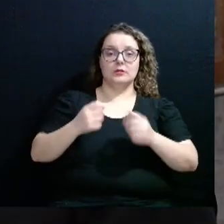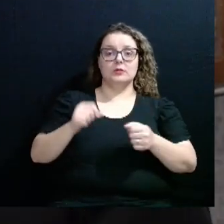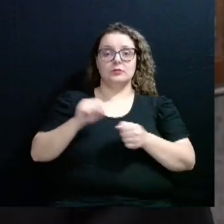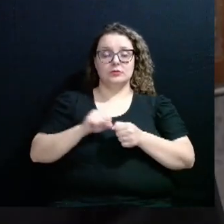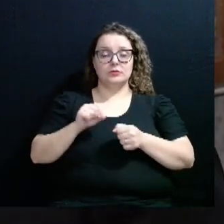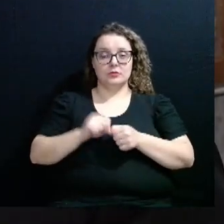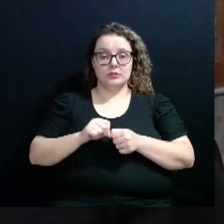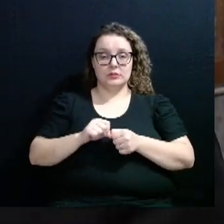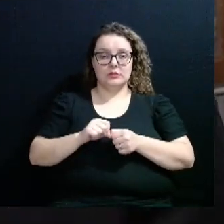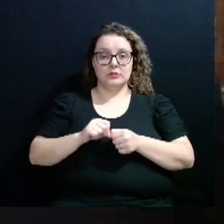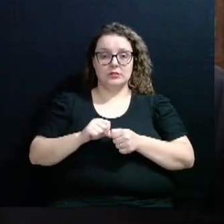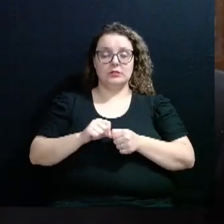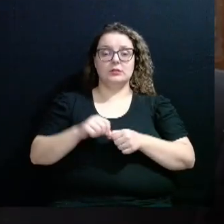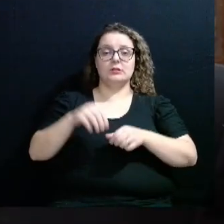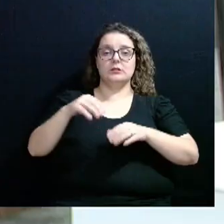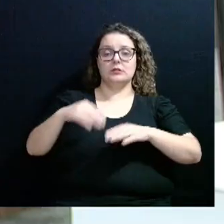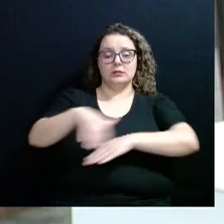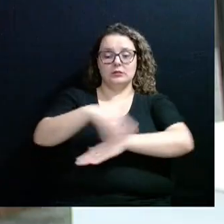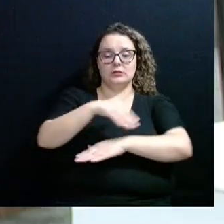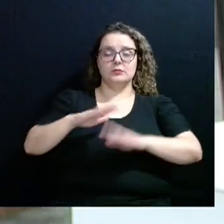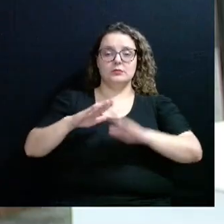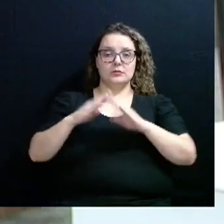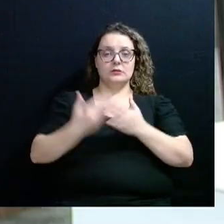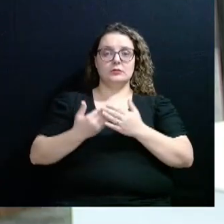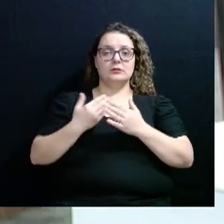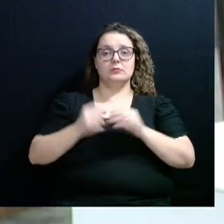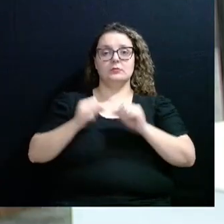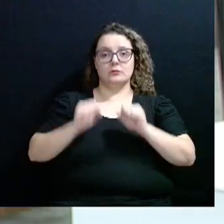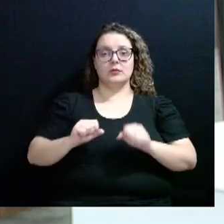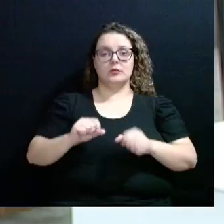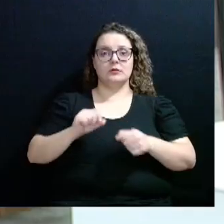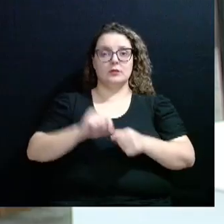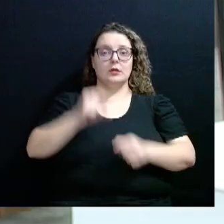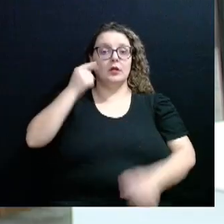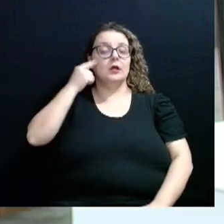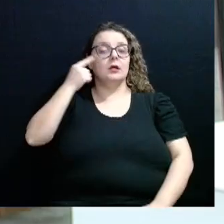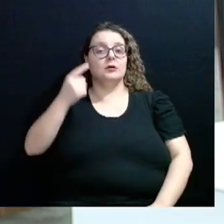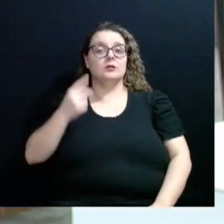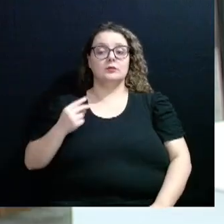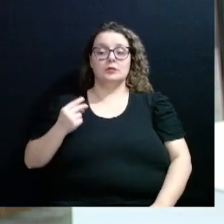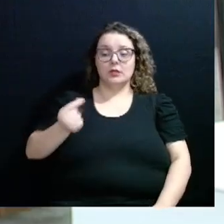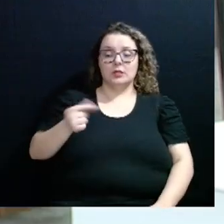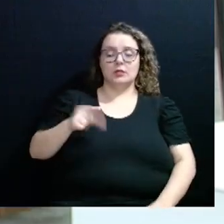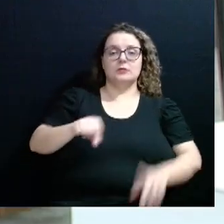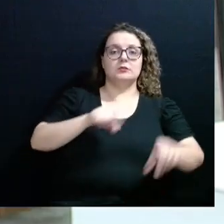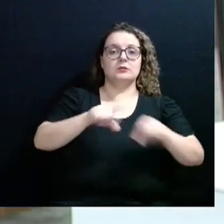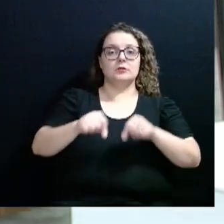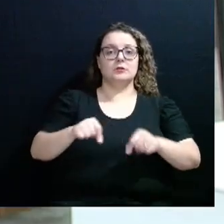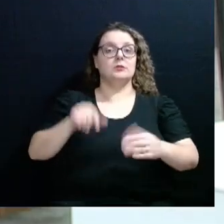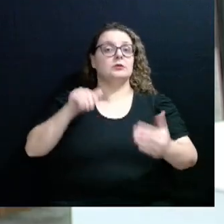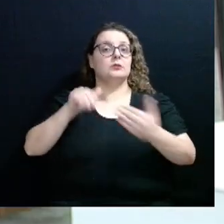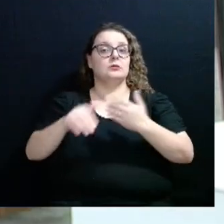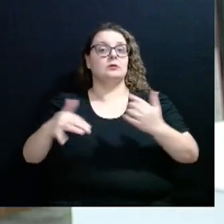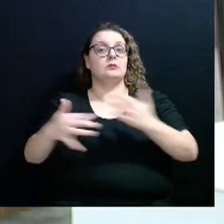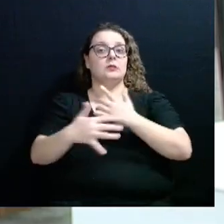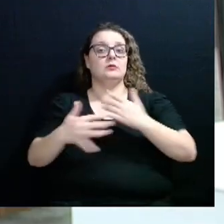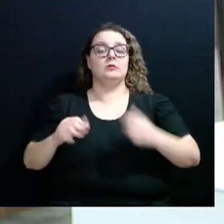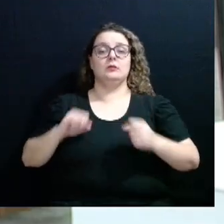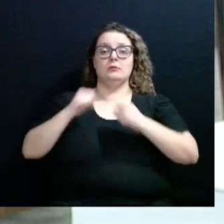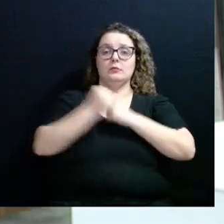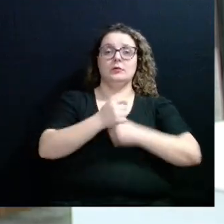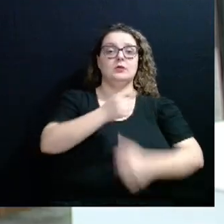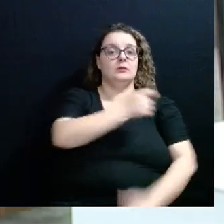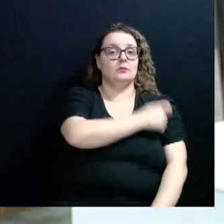nas escolas aonde der para fazer. A ideia é criar alternativas viárias voltadas à proteção de alunos, pais